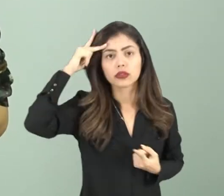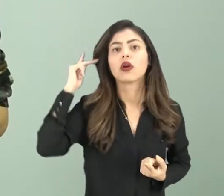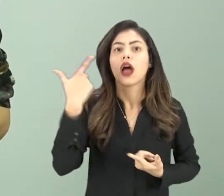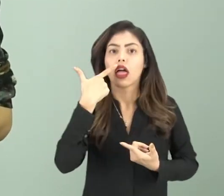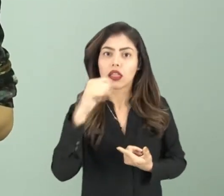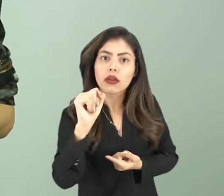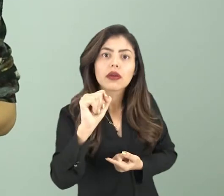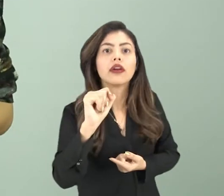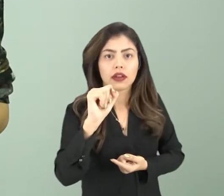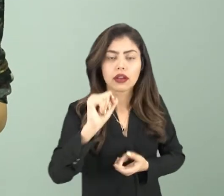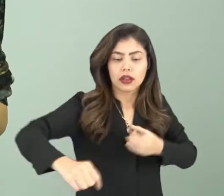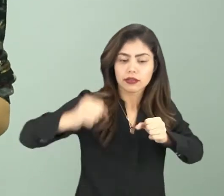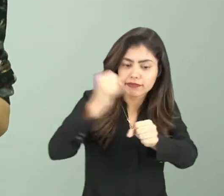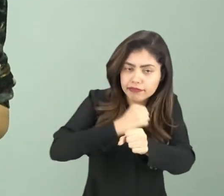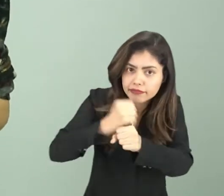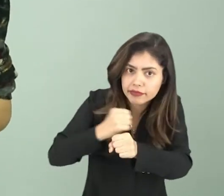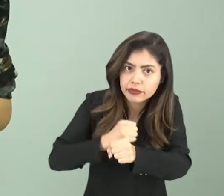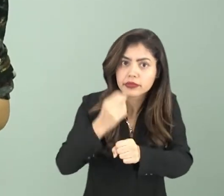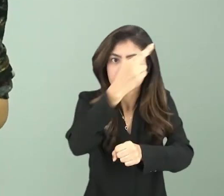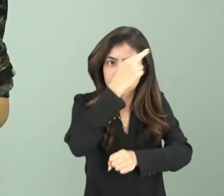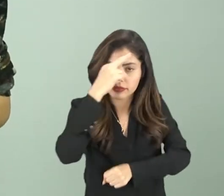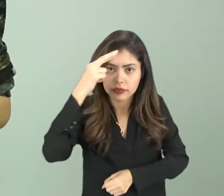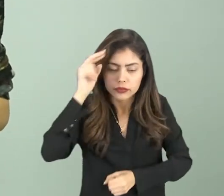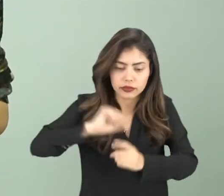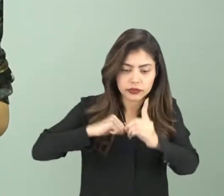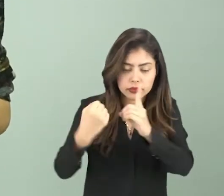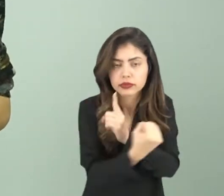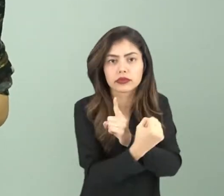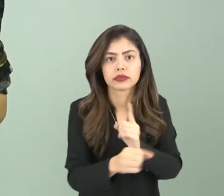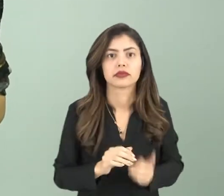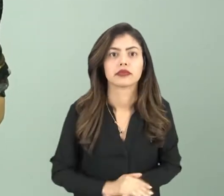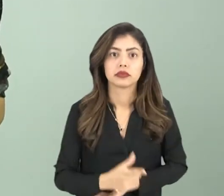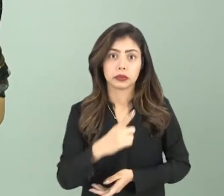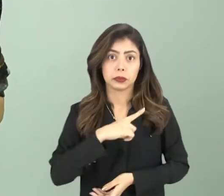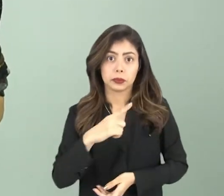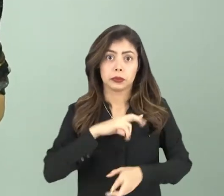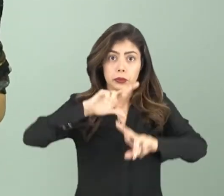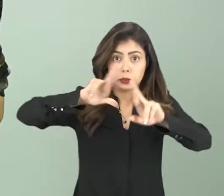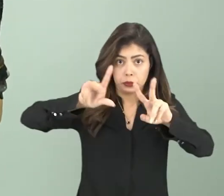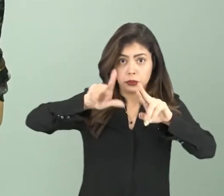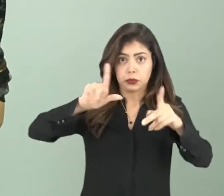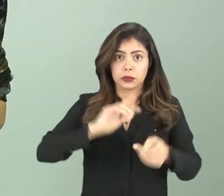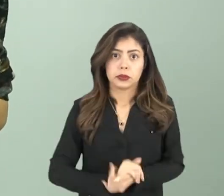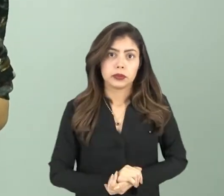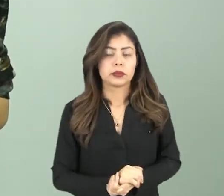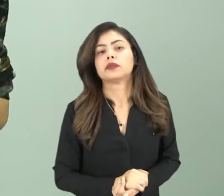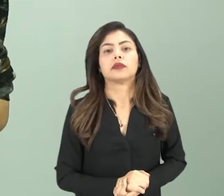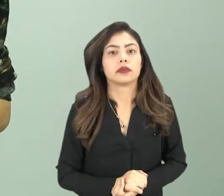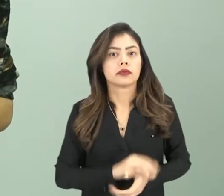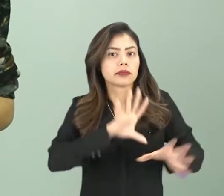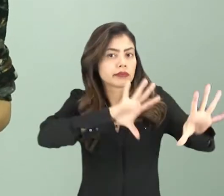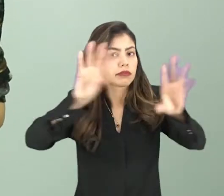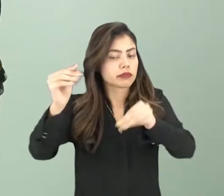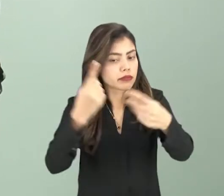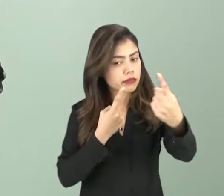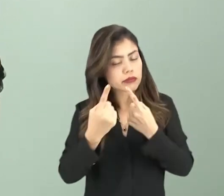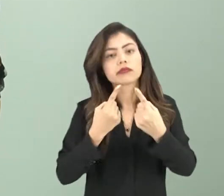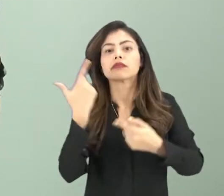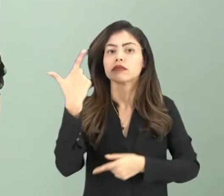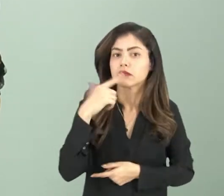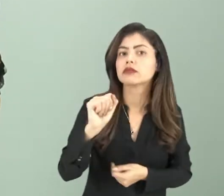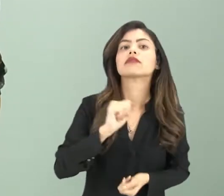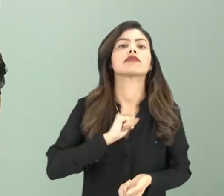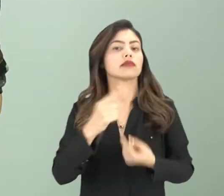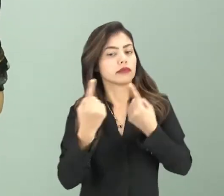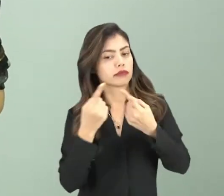que é construída histórica e socialmente, que tem as suas diferenças. E é através dessa linguagem que eu consigo me